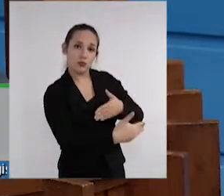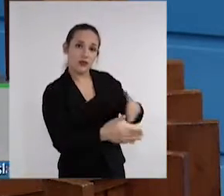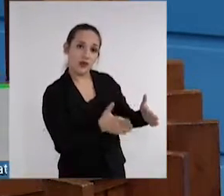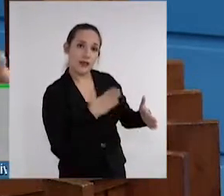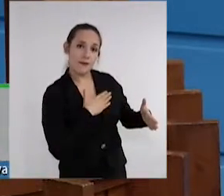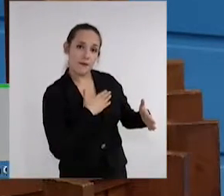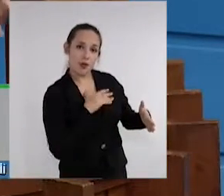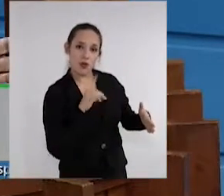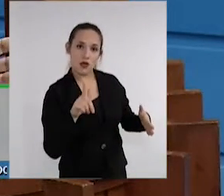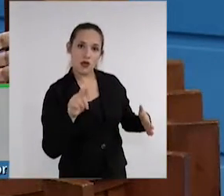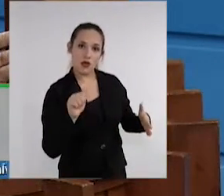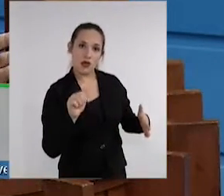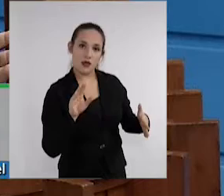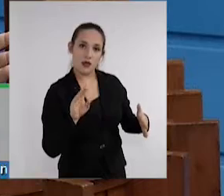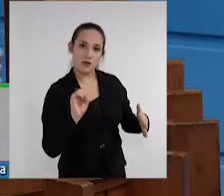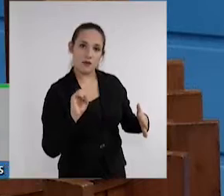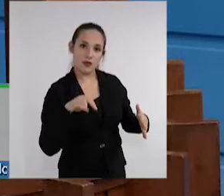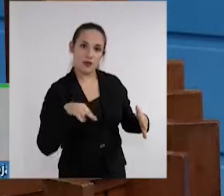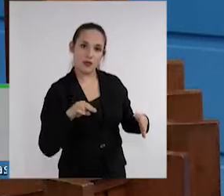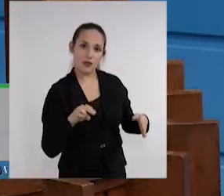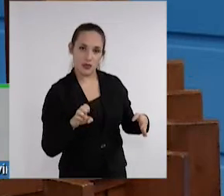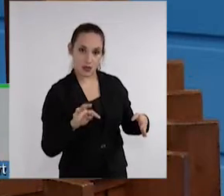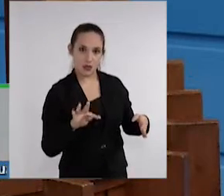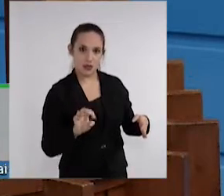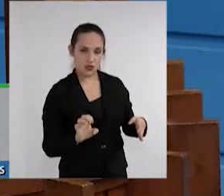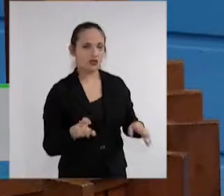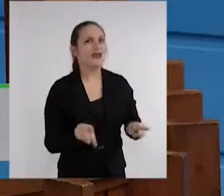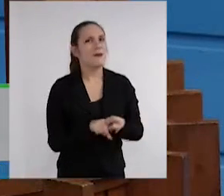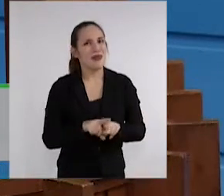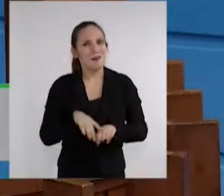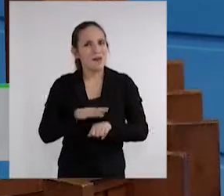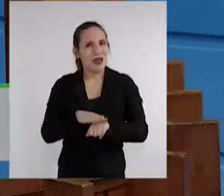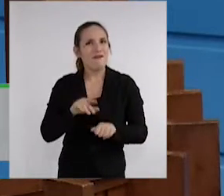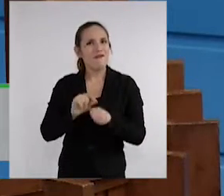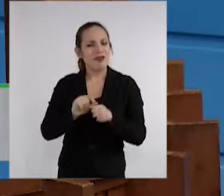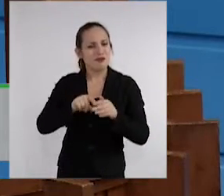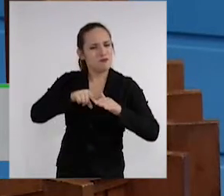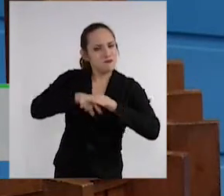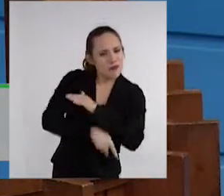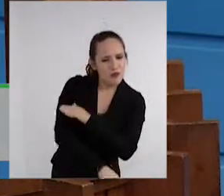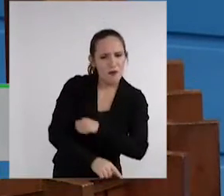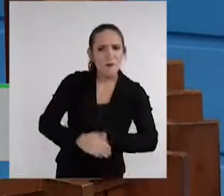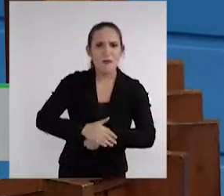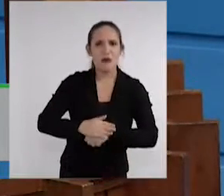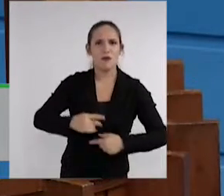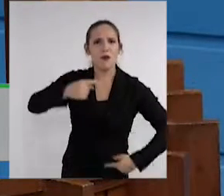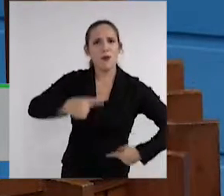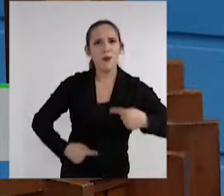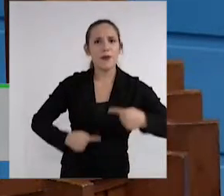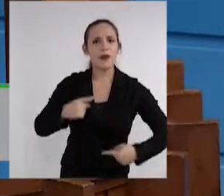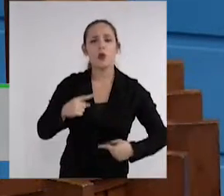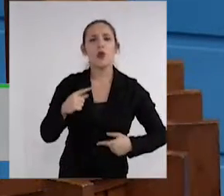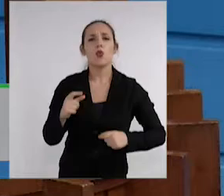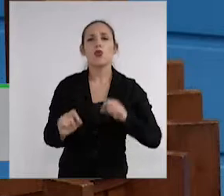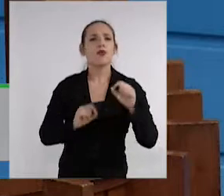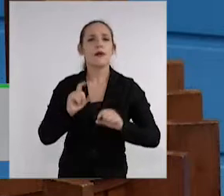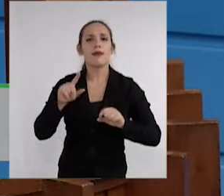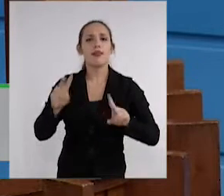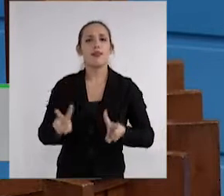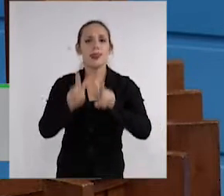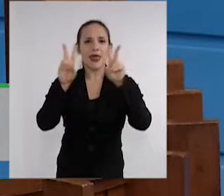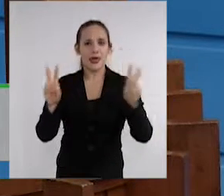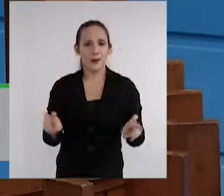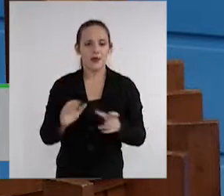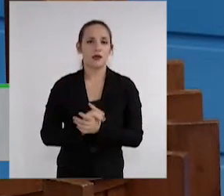e não só na realização, mas no aprofundamento da discussão dessa questão que